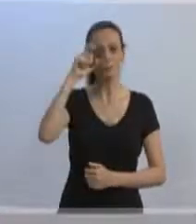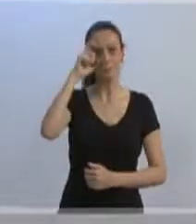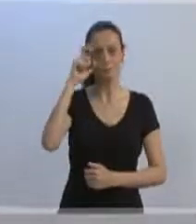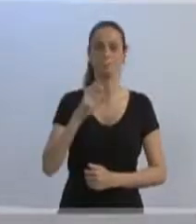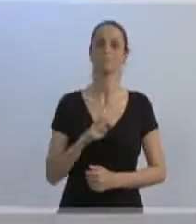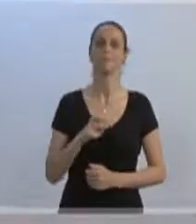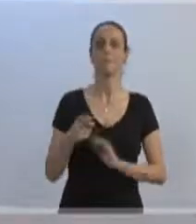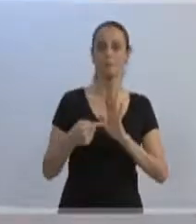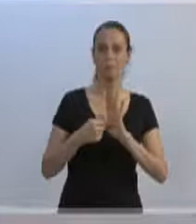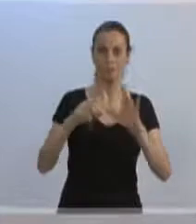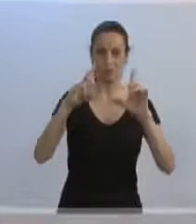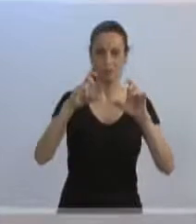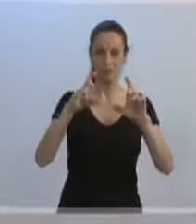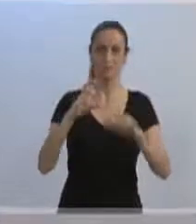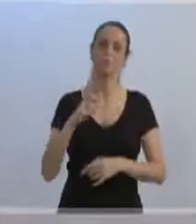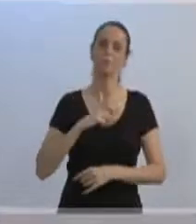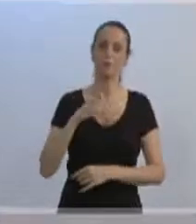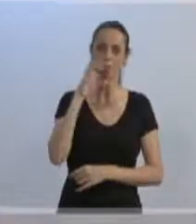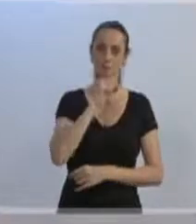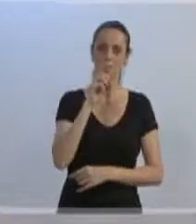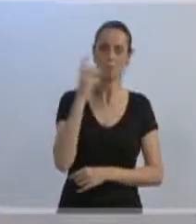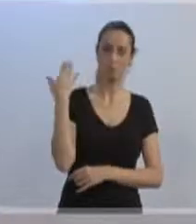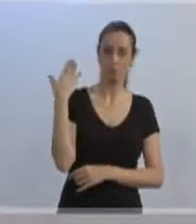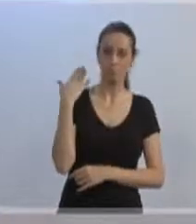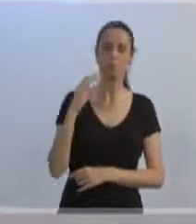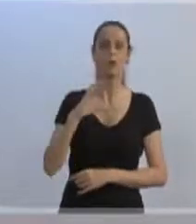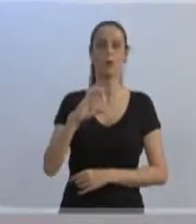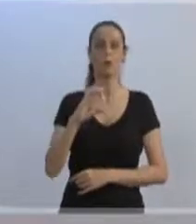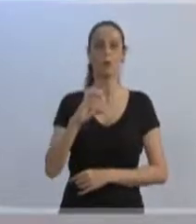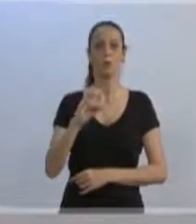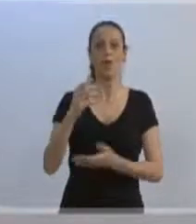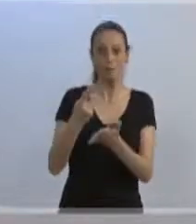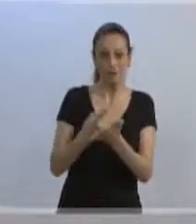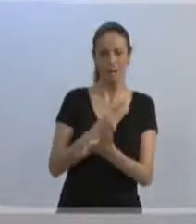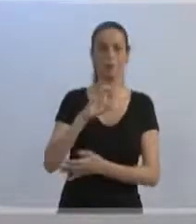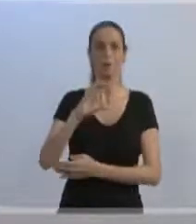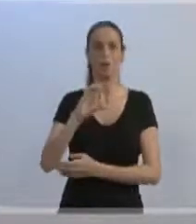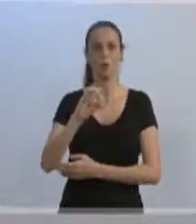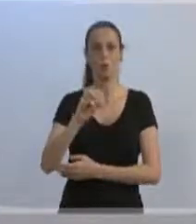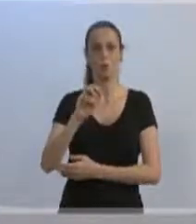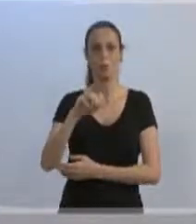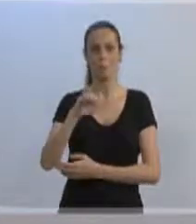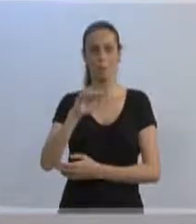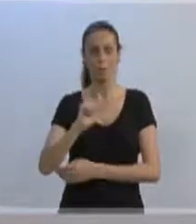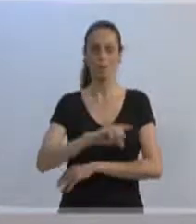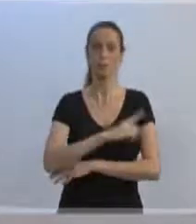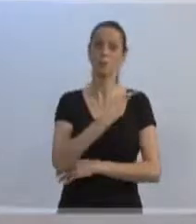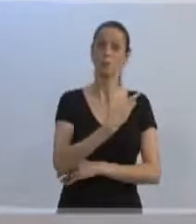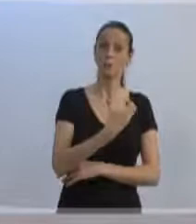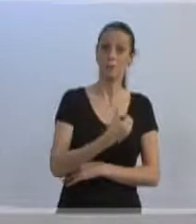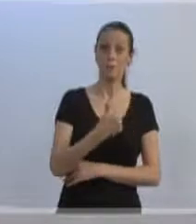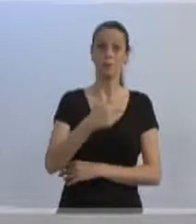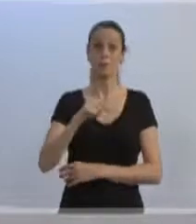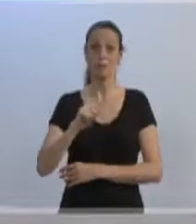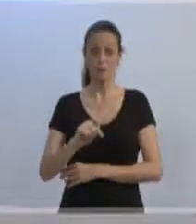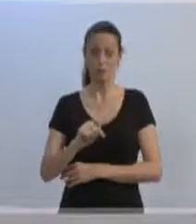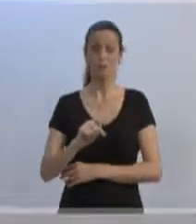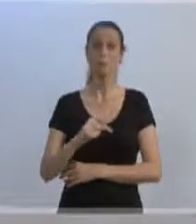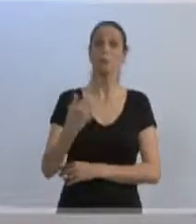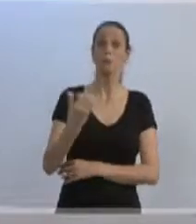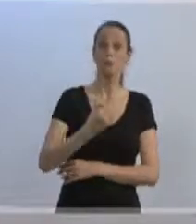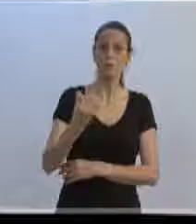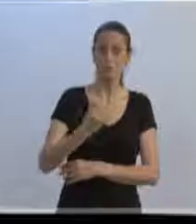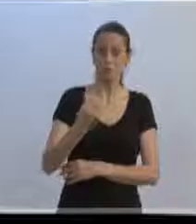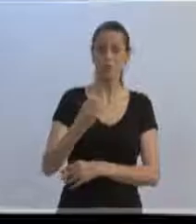da realização do colméia neste final de semana aconteceu durante a final de semana nos dias 26 e 27 a sexta edição do